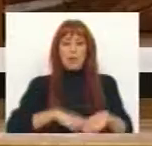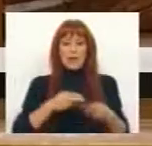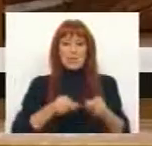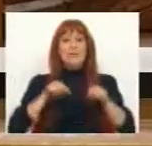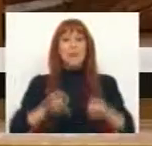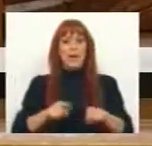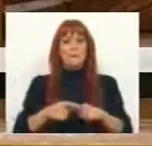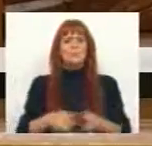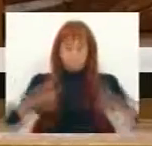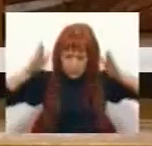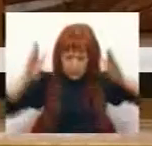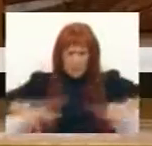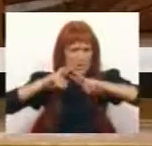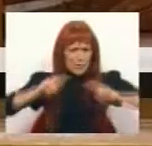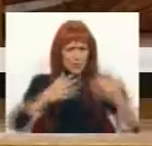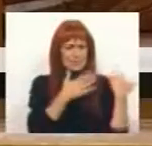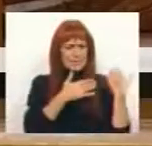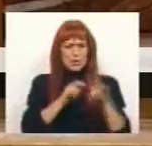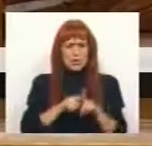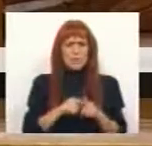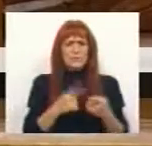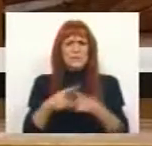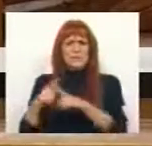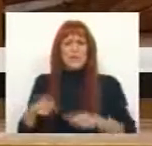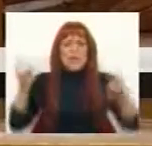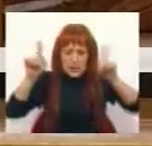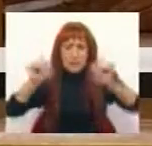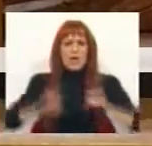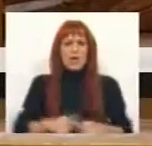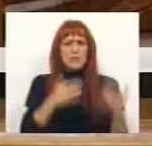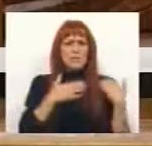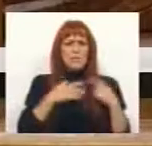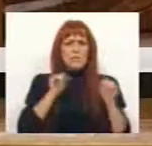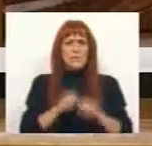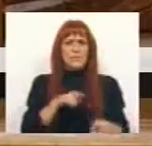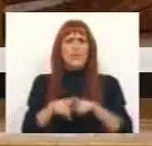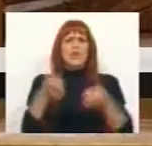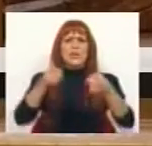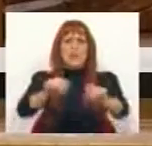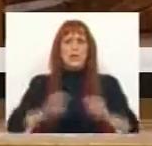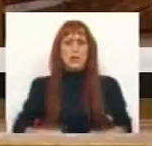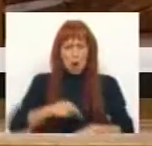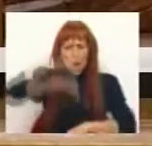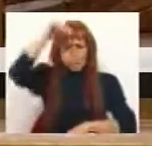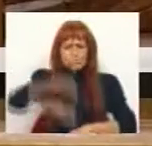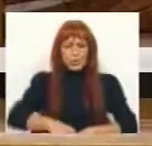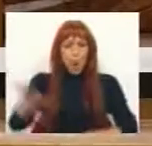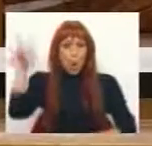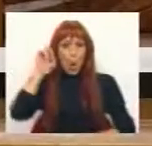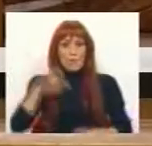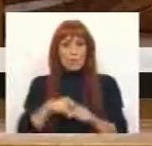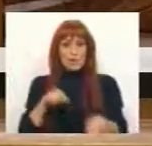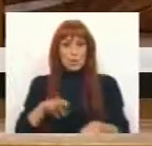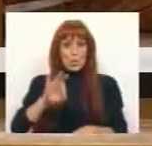esta matéria era preciso apurar responsabilidades diversas e também responsabilidades políticas. De imediato se ouviu,